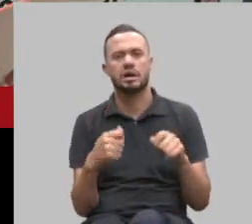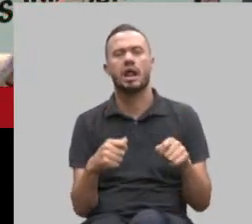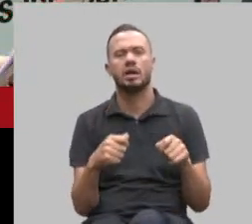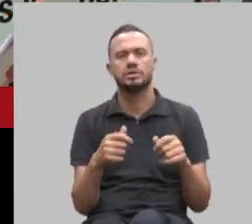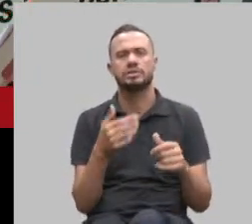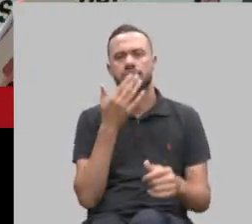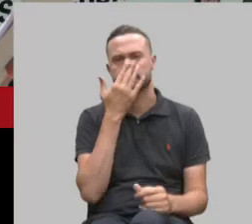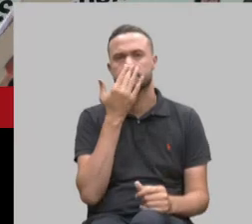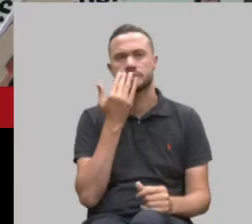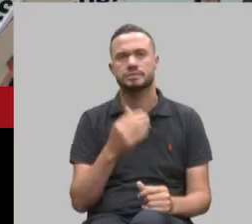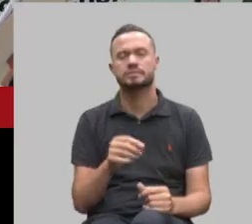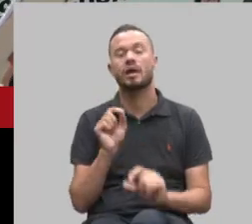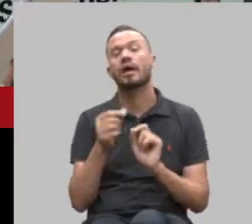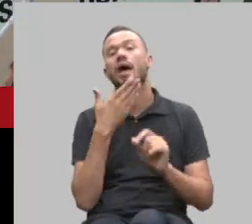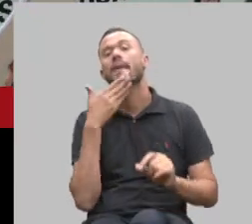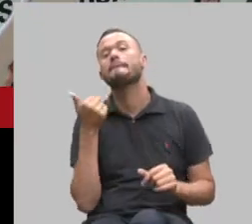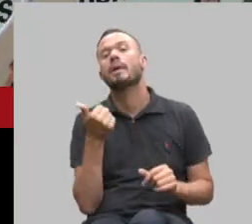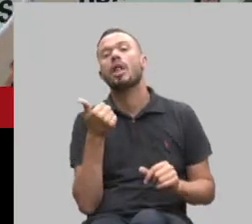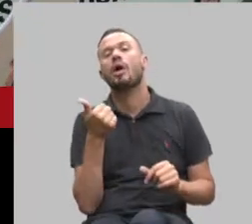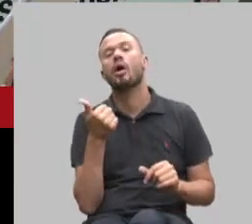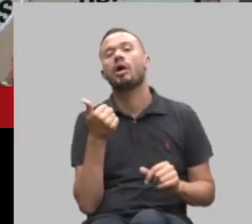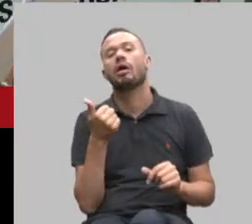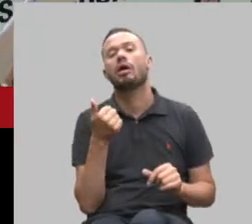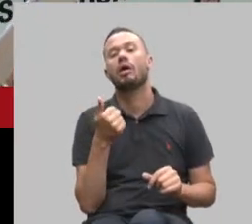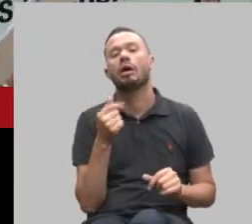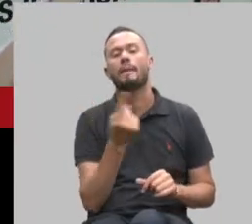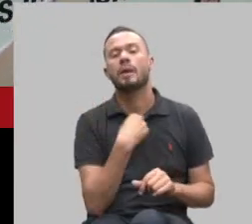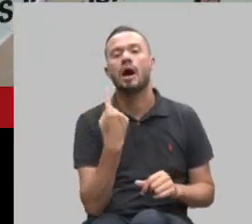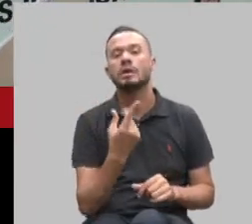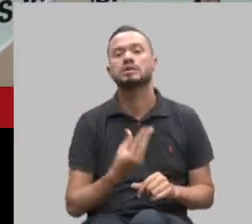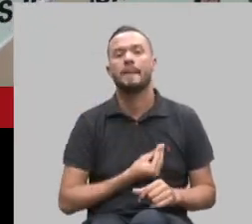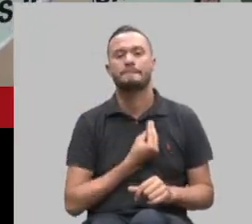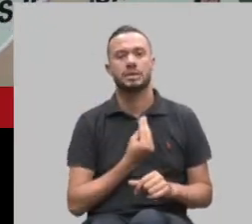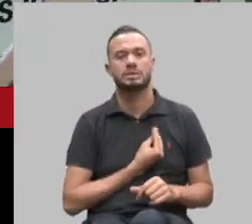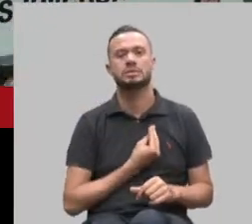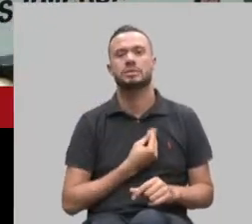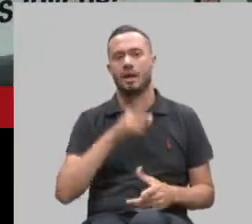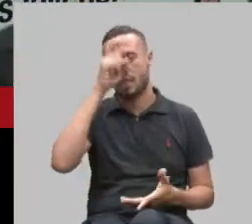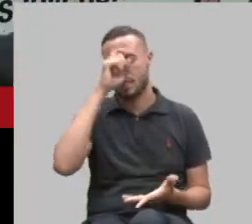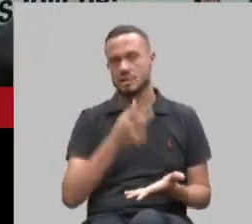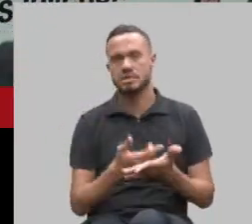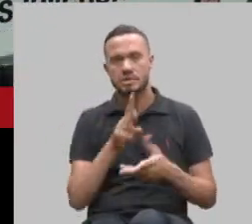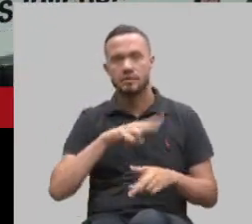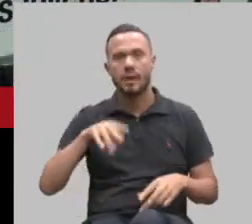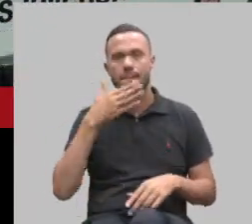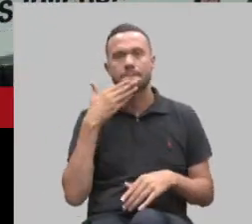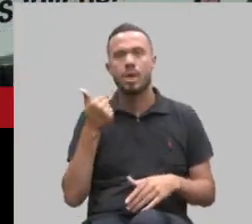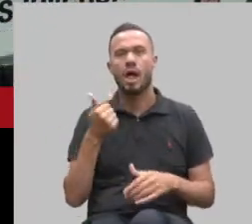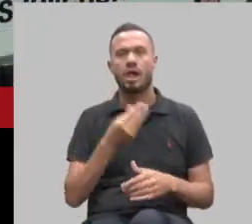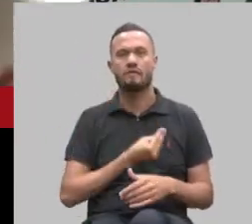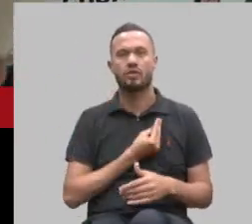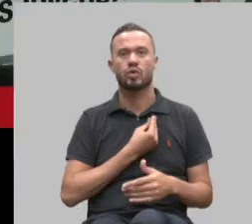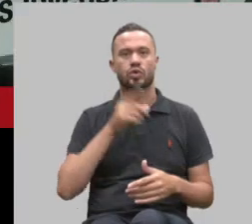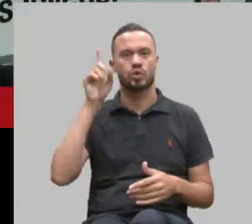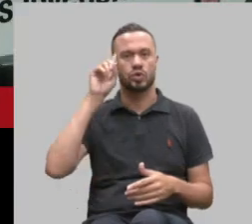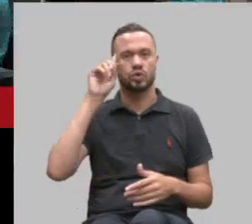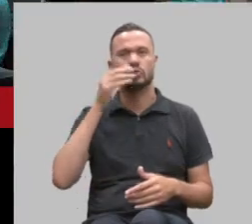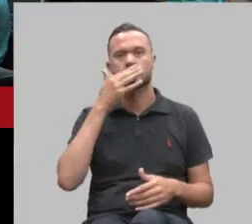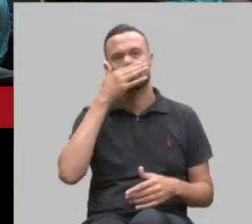e quem melhor que nós para participar das decisões que visam melhorar um ambiente que frequentamos todos os dias né é